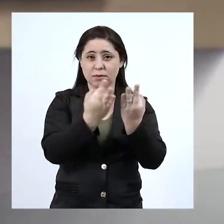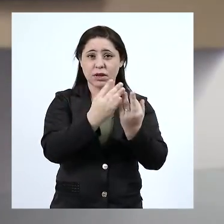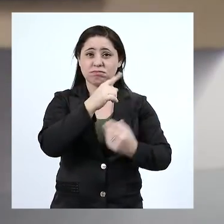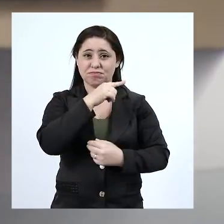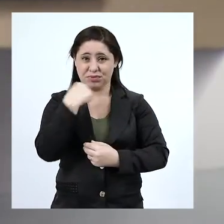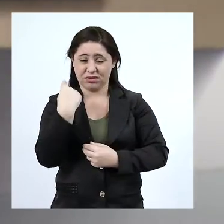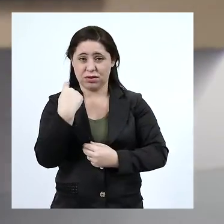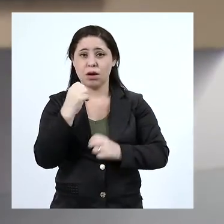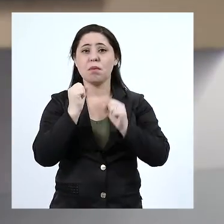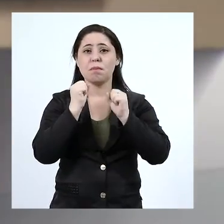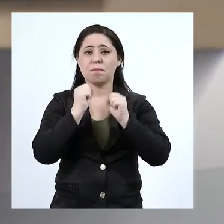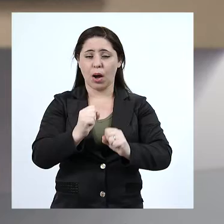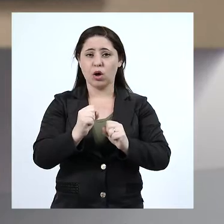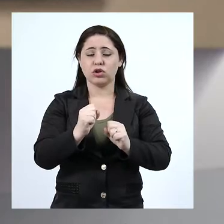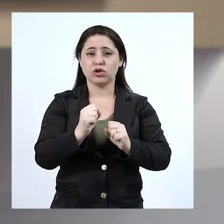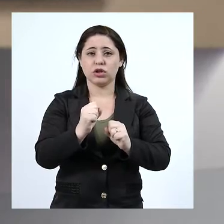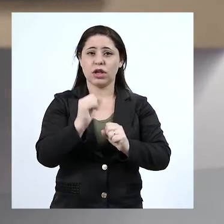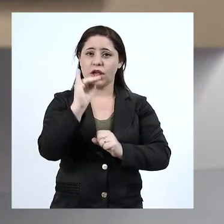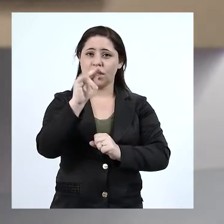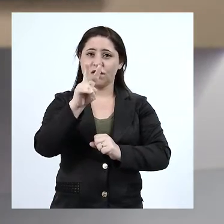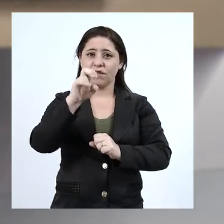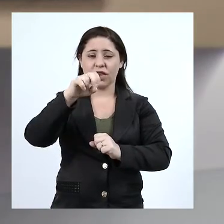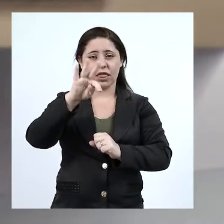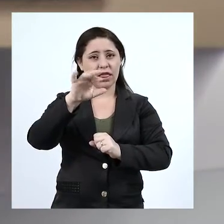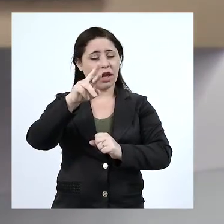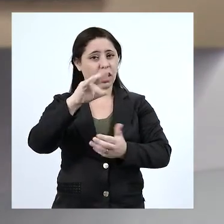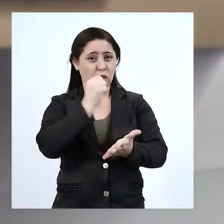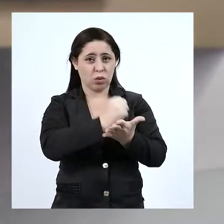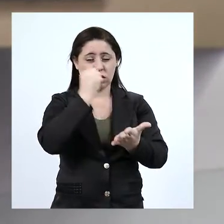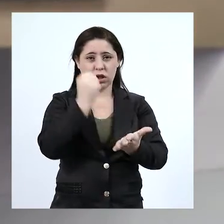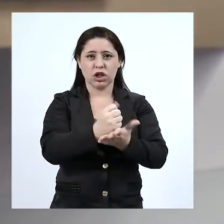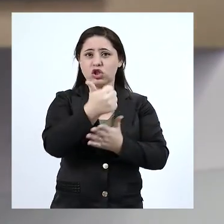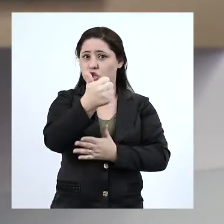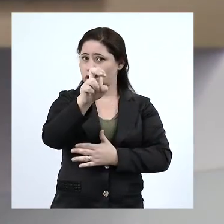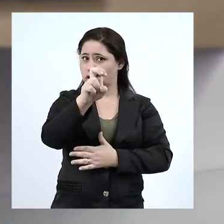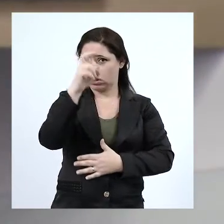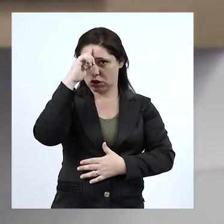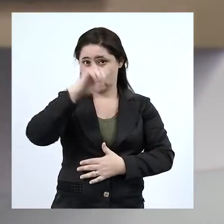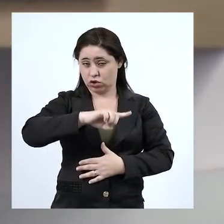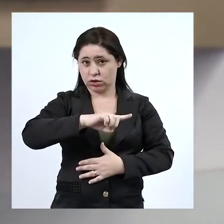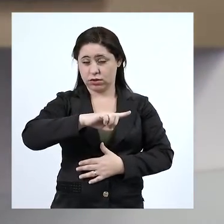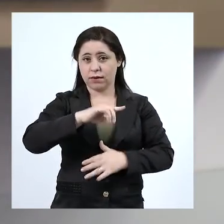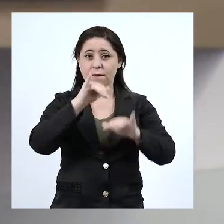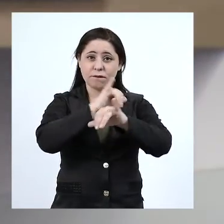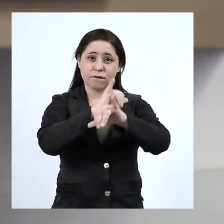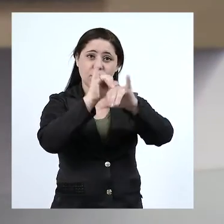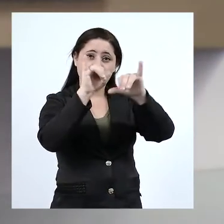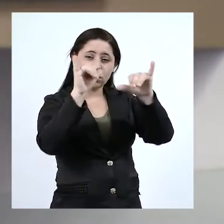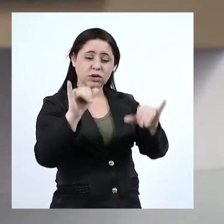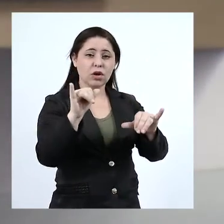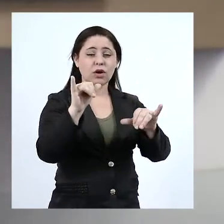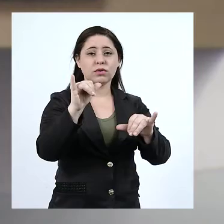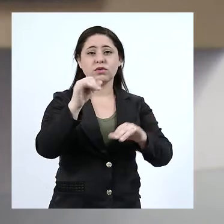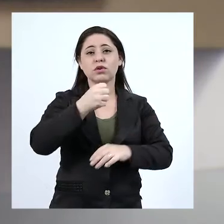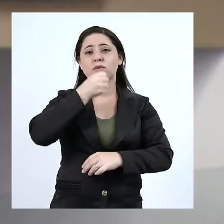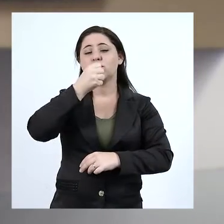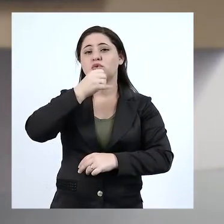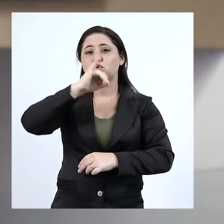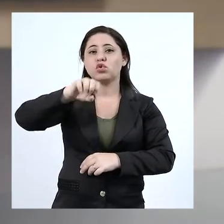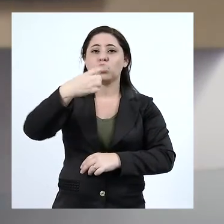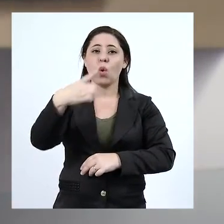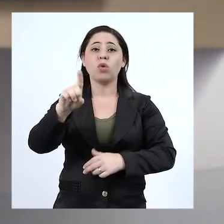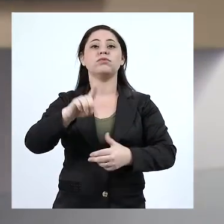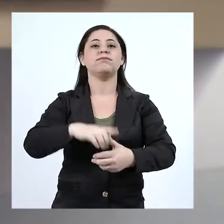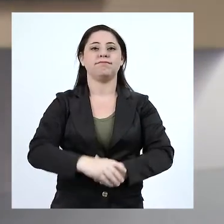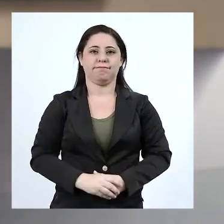pessoas falecidas deem entrada no inventário. Esse prazo hoje é de 15 dias. As informações são do